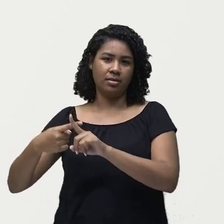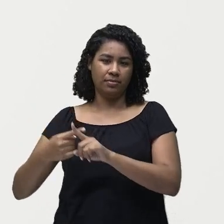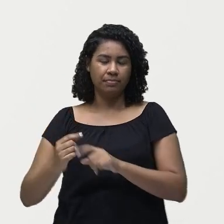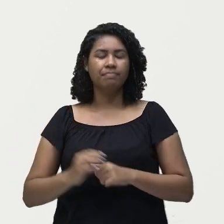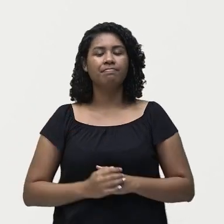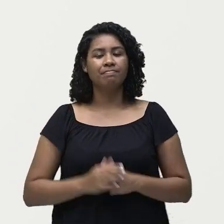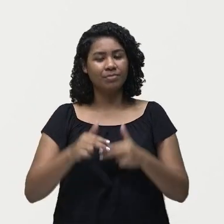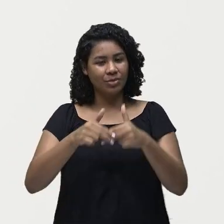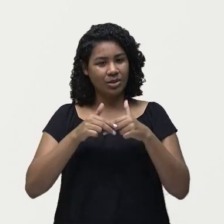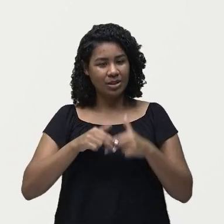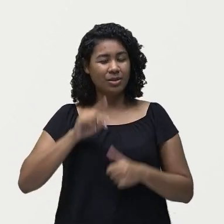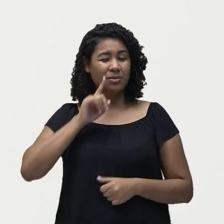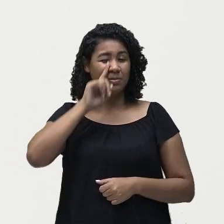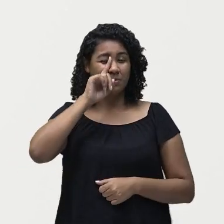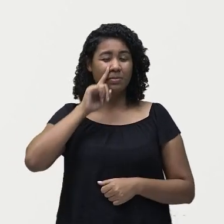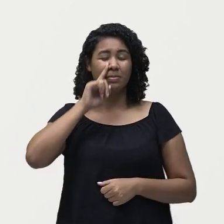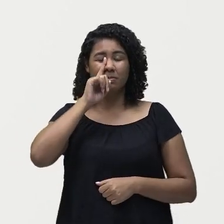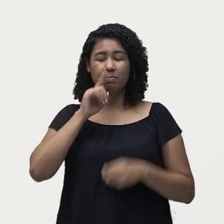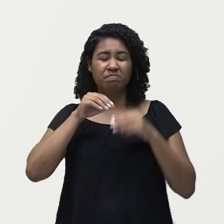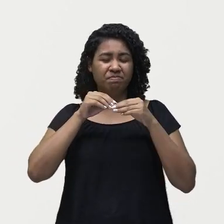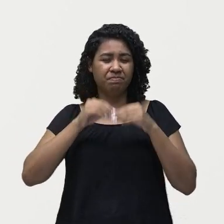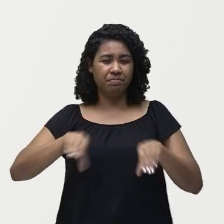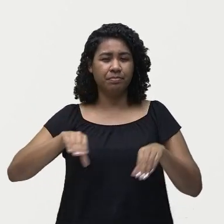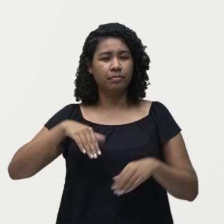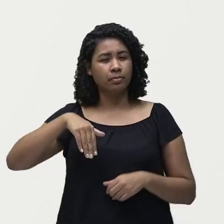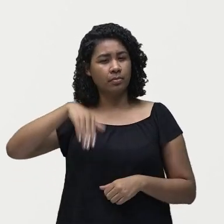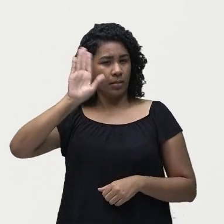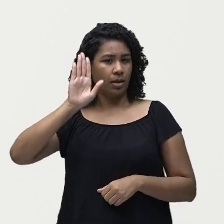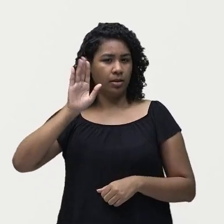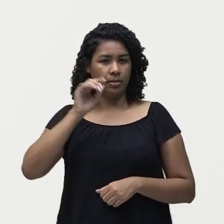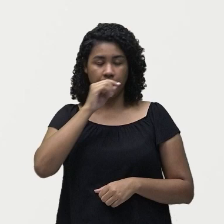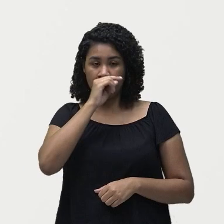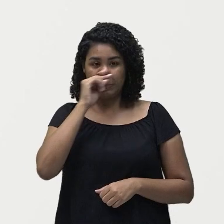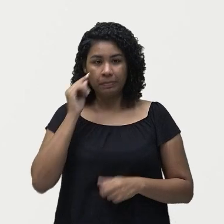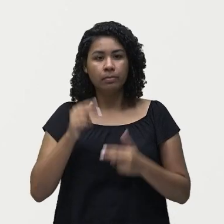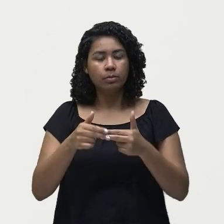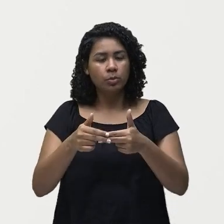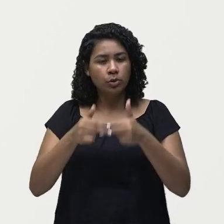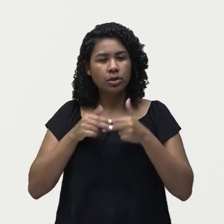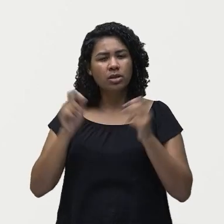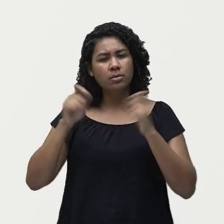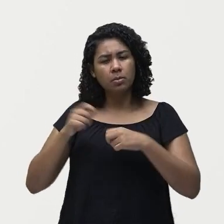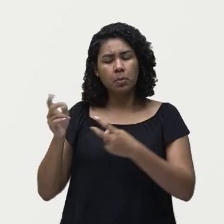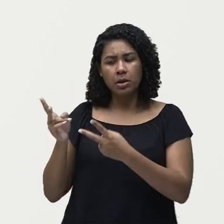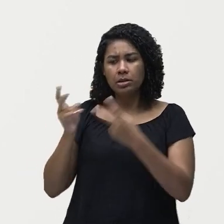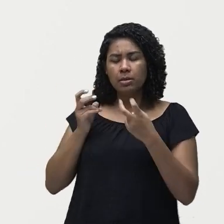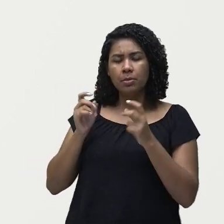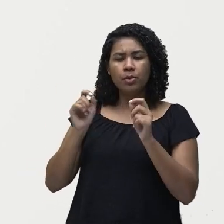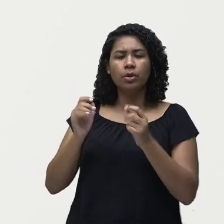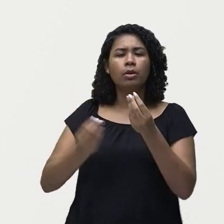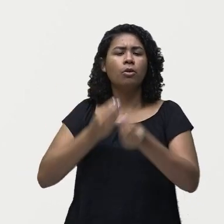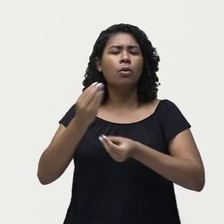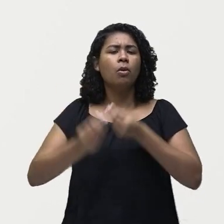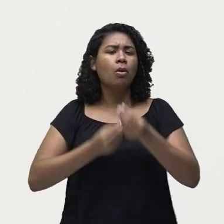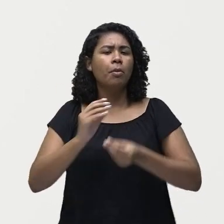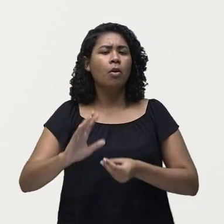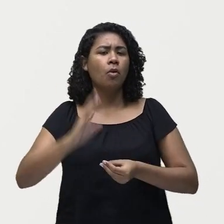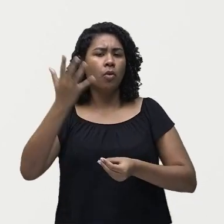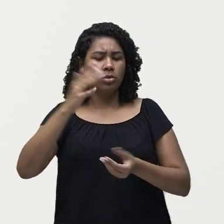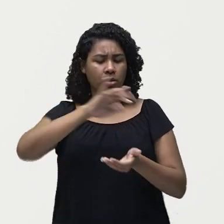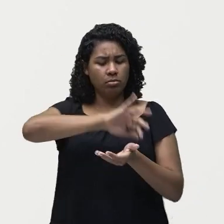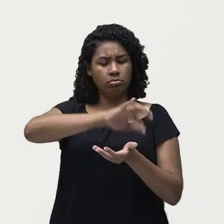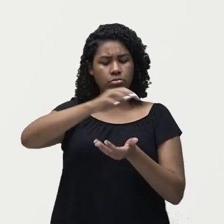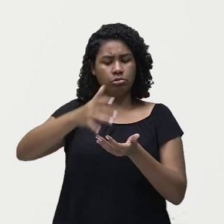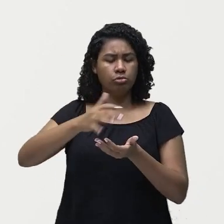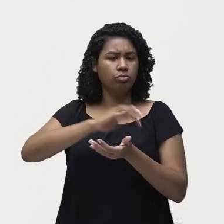bem maior, né? E aí a gente vai observar de que maneira, né, ocorre essa destruição